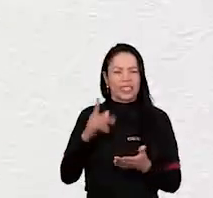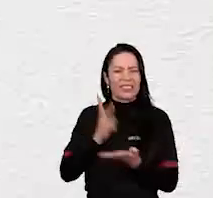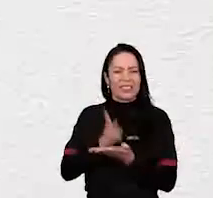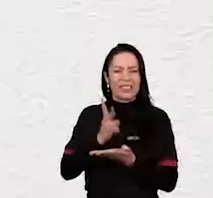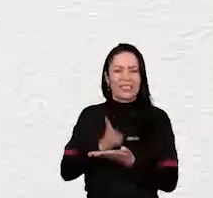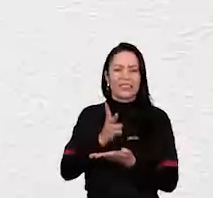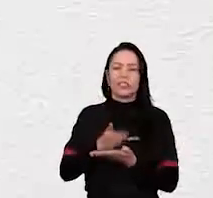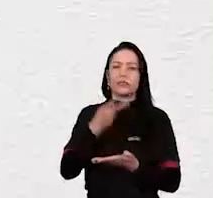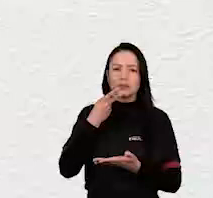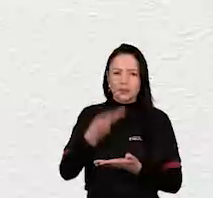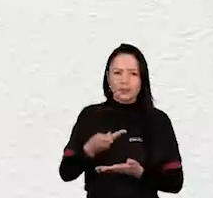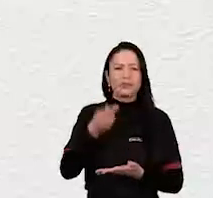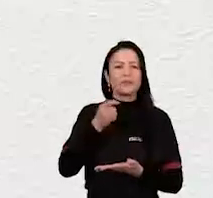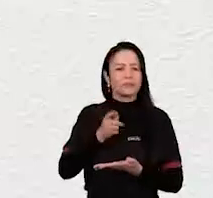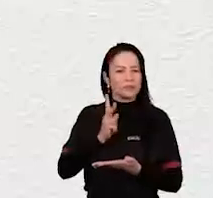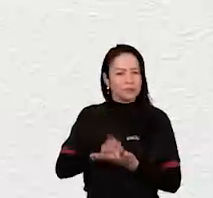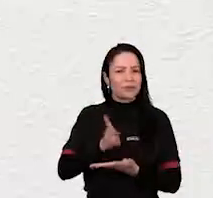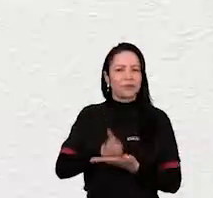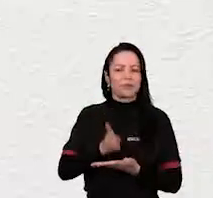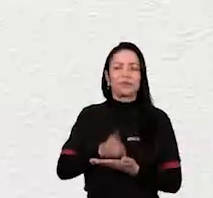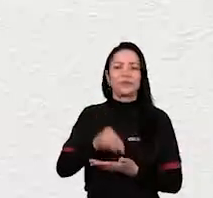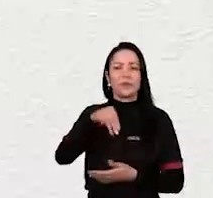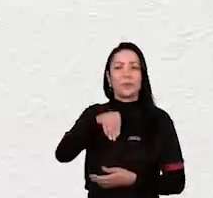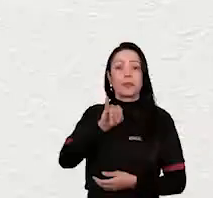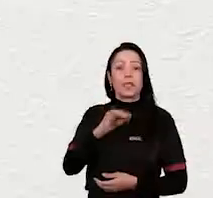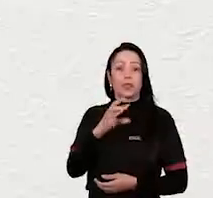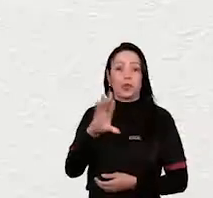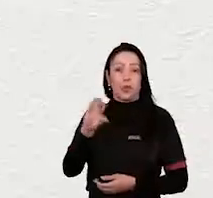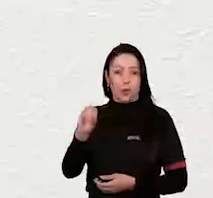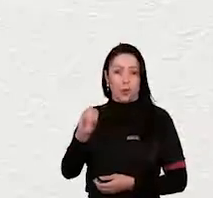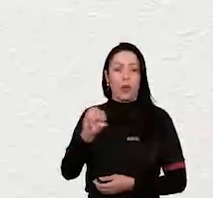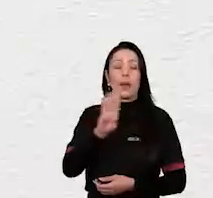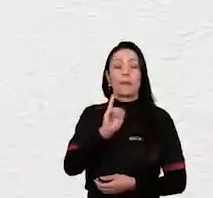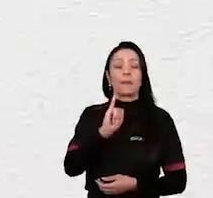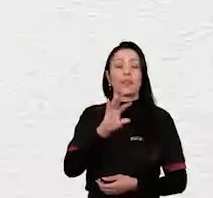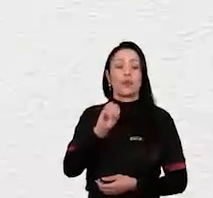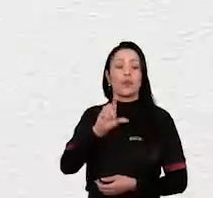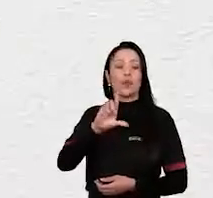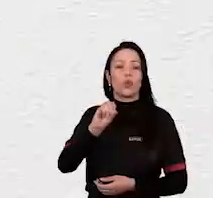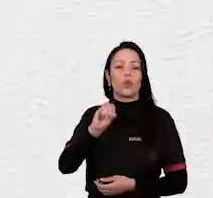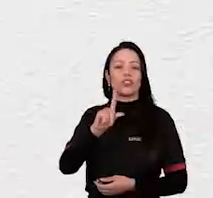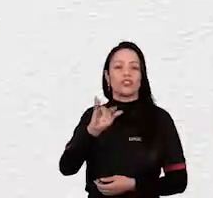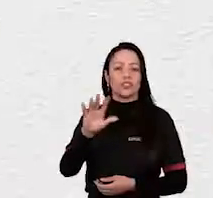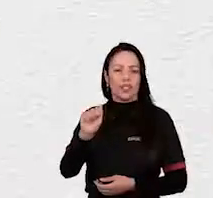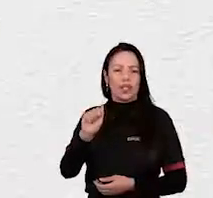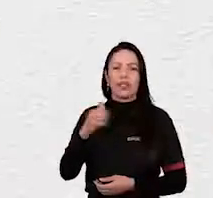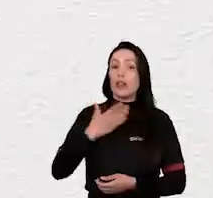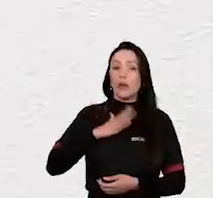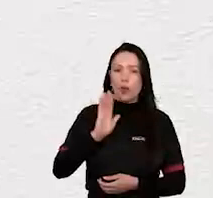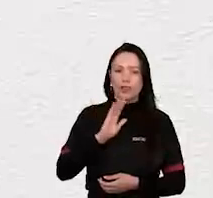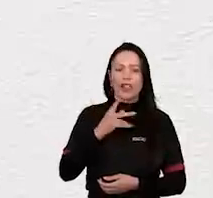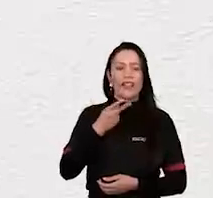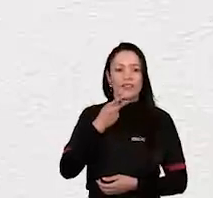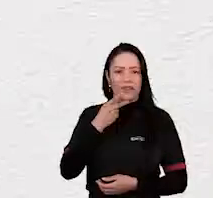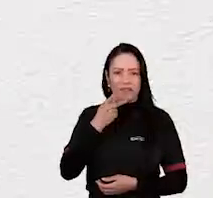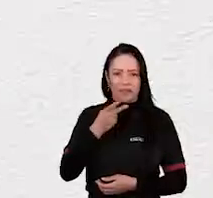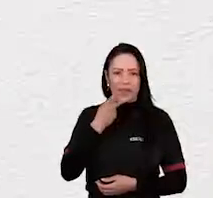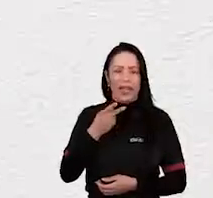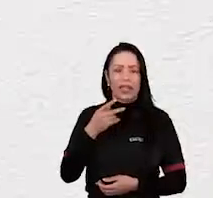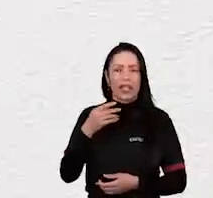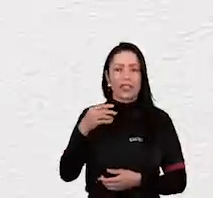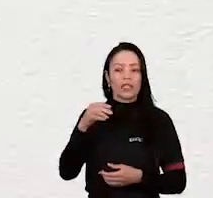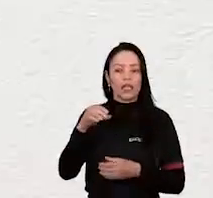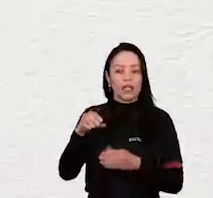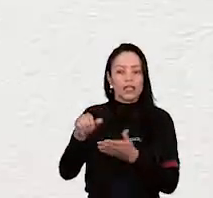na tecla incessantemente, os microbiologistas não gostam muito, que é o posicionamento que uma orelha lavada,